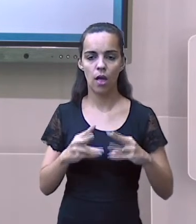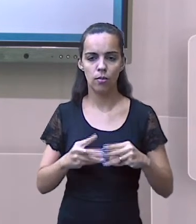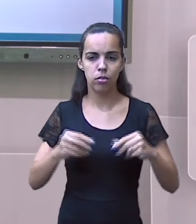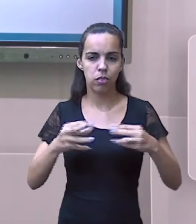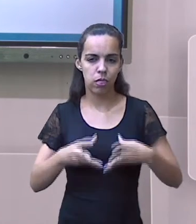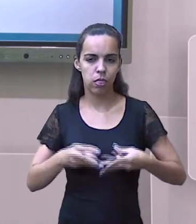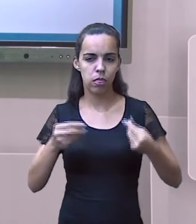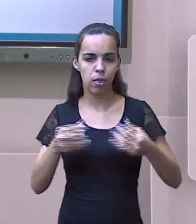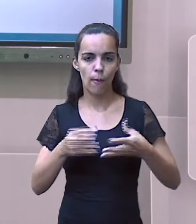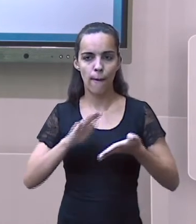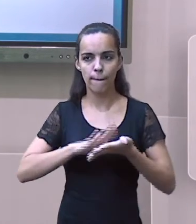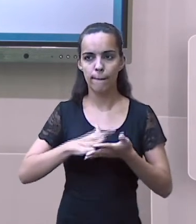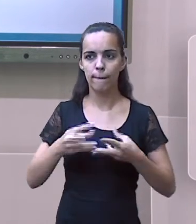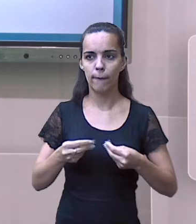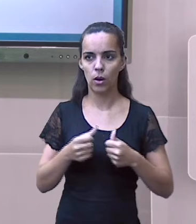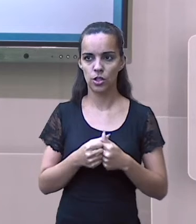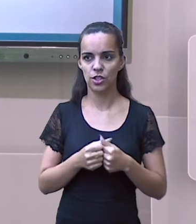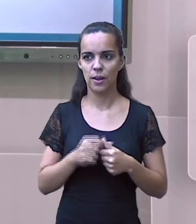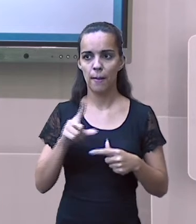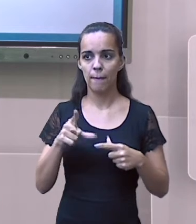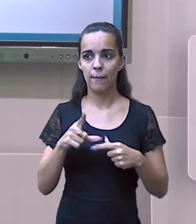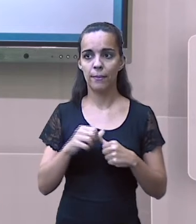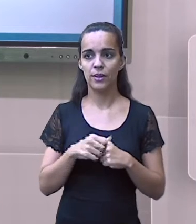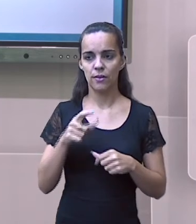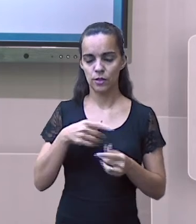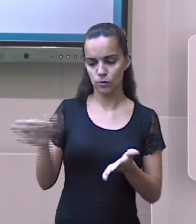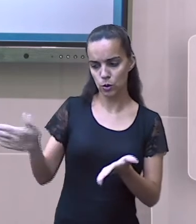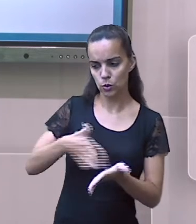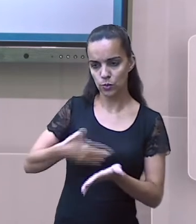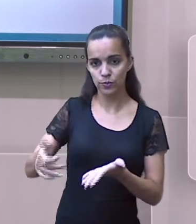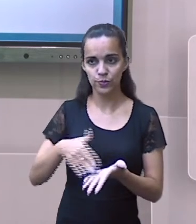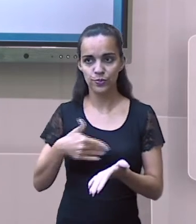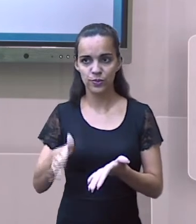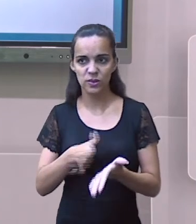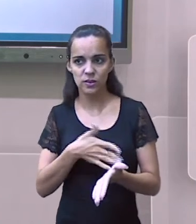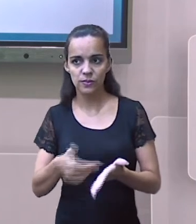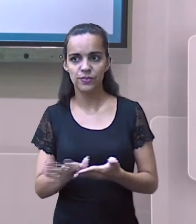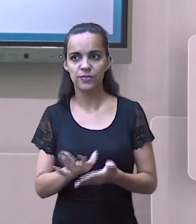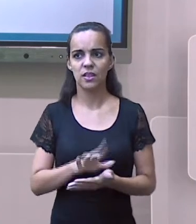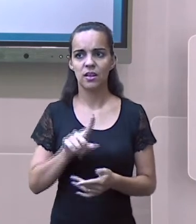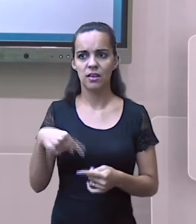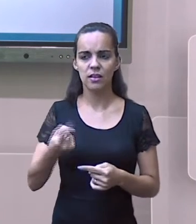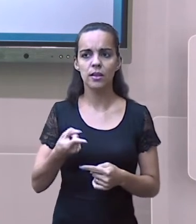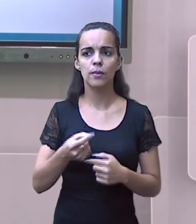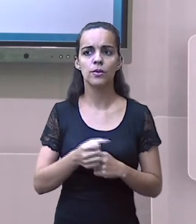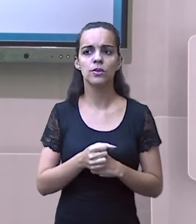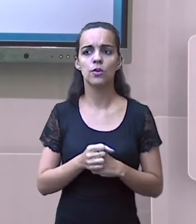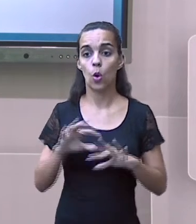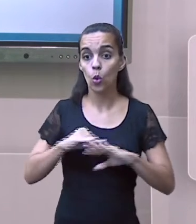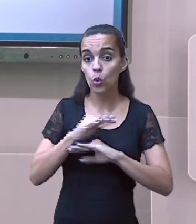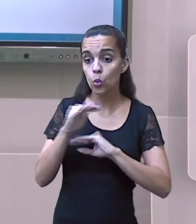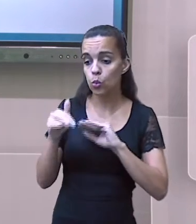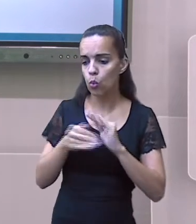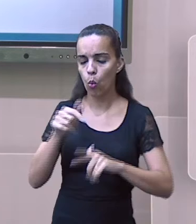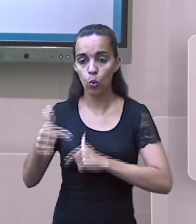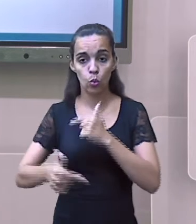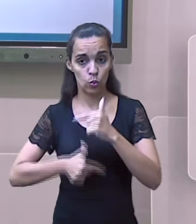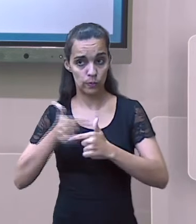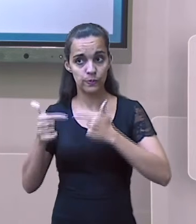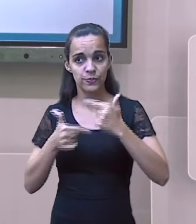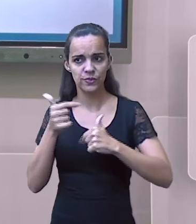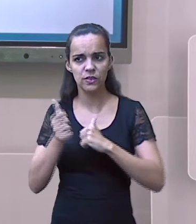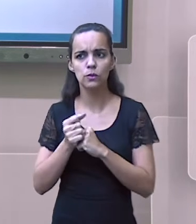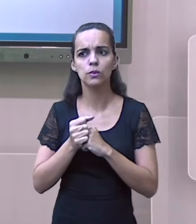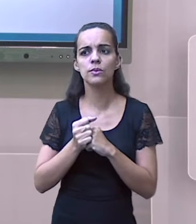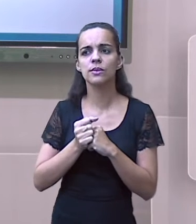é passada, olha, com brocha ou trincha. Depois, né, de todo esse processo, é